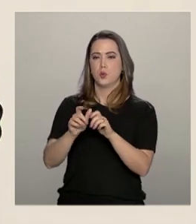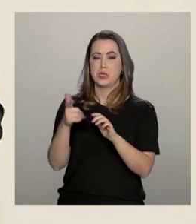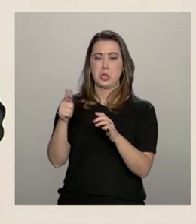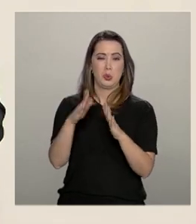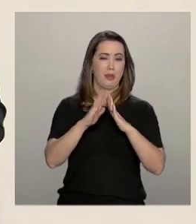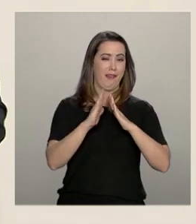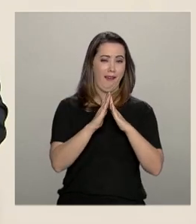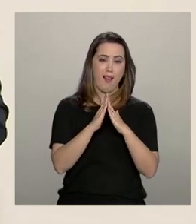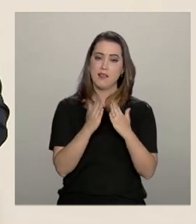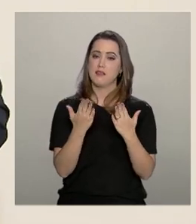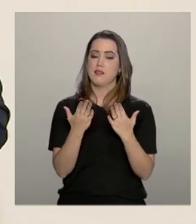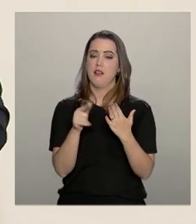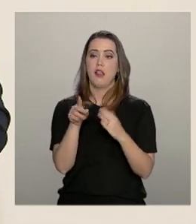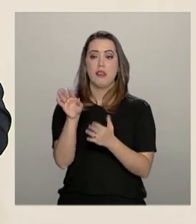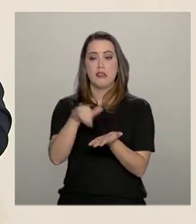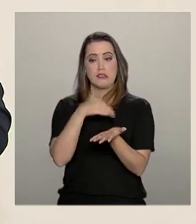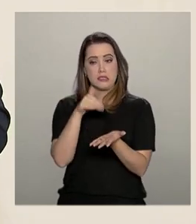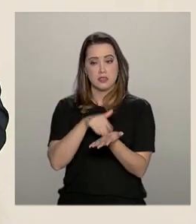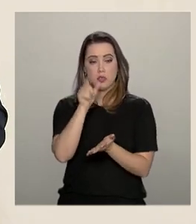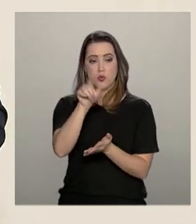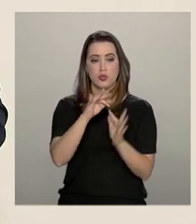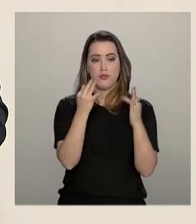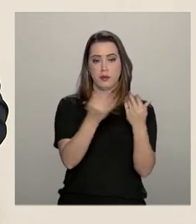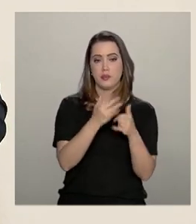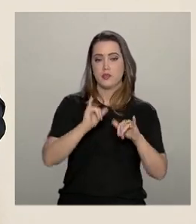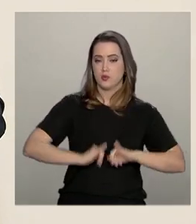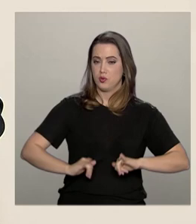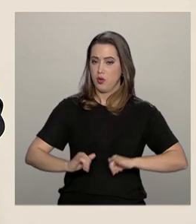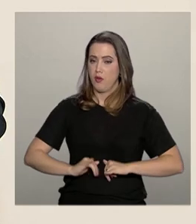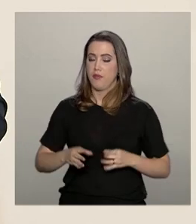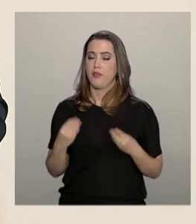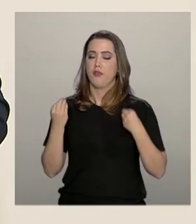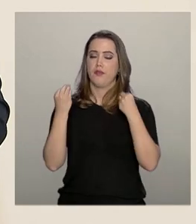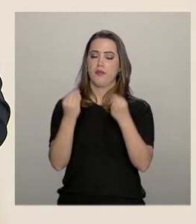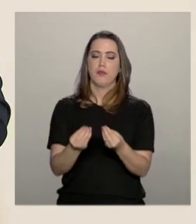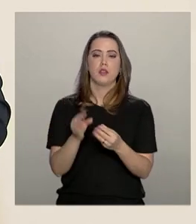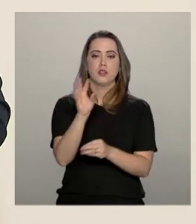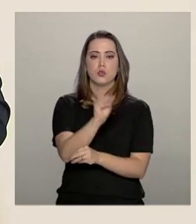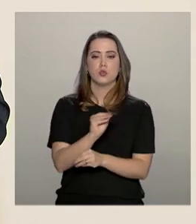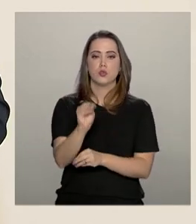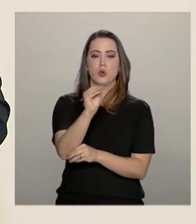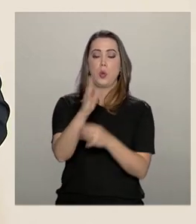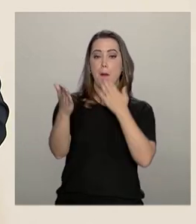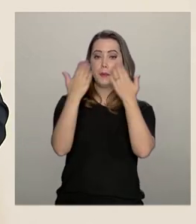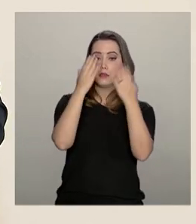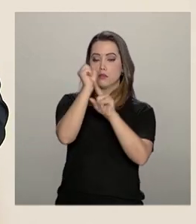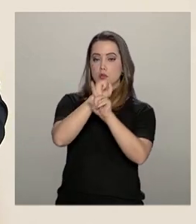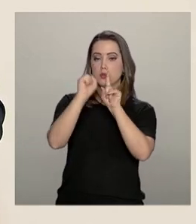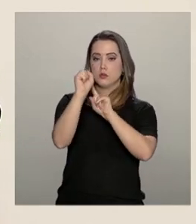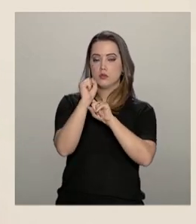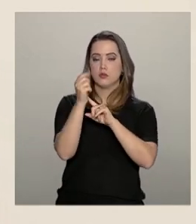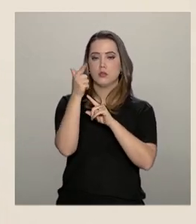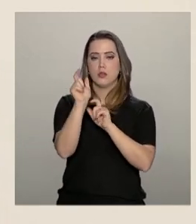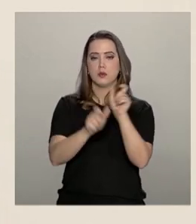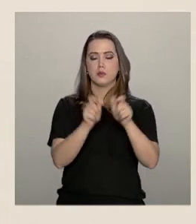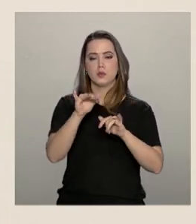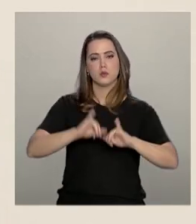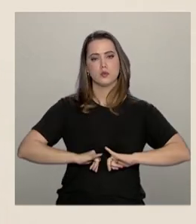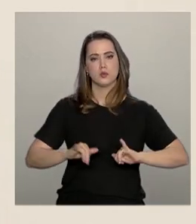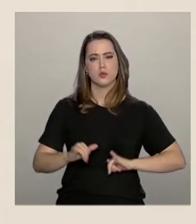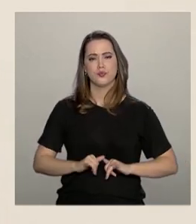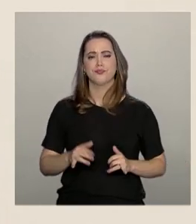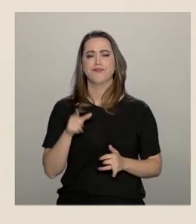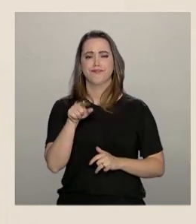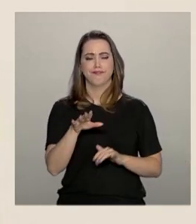e cadastrando famílias afetadas. Fornecimento de atendimento psicossocial aos atingidos